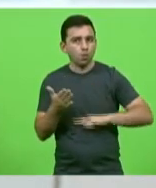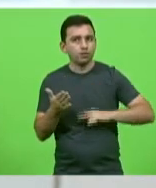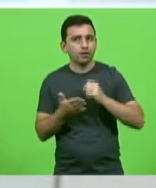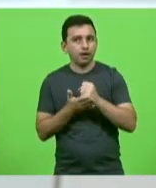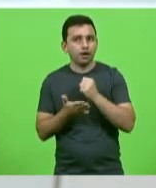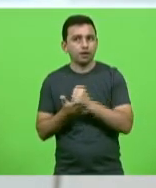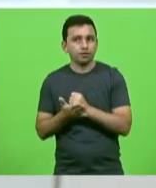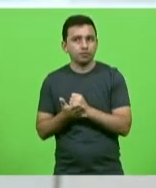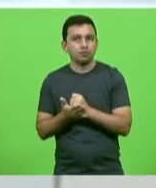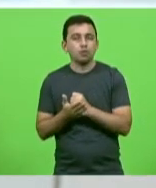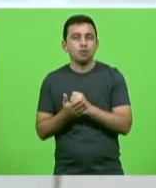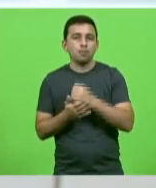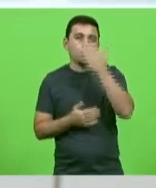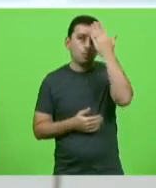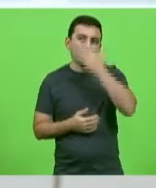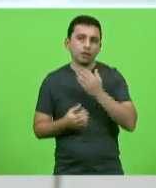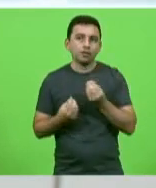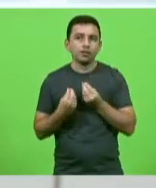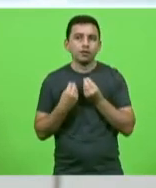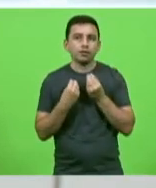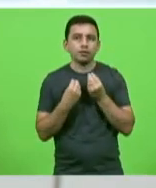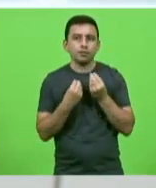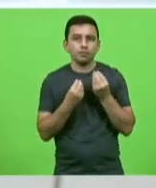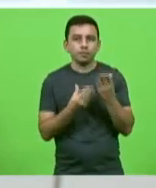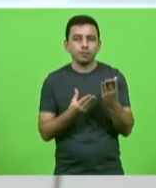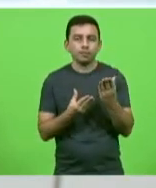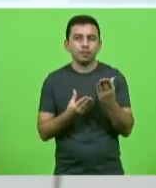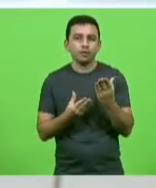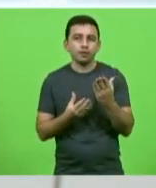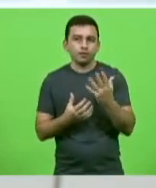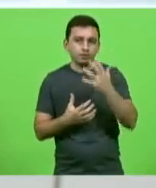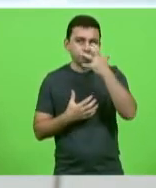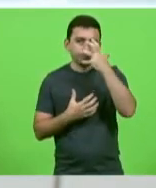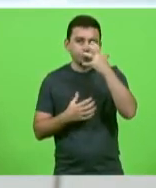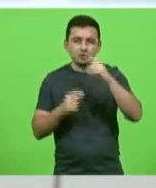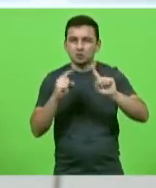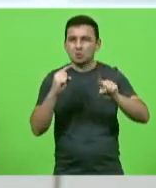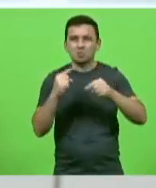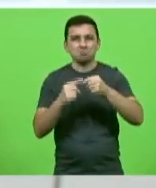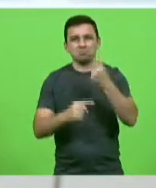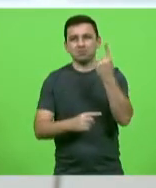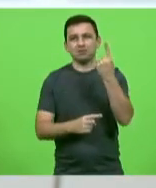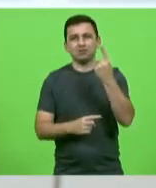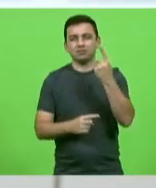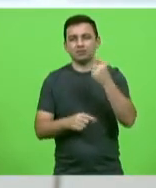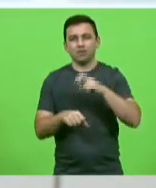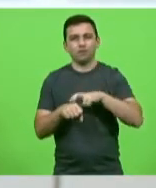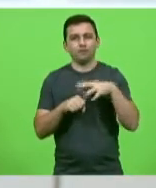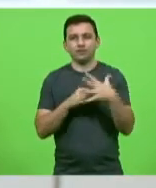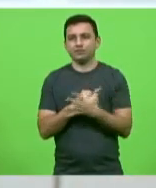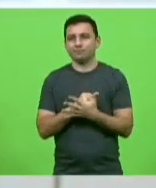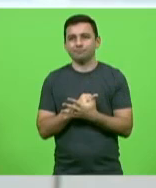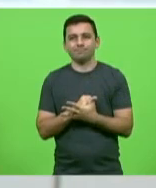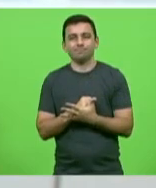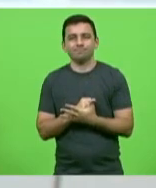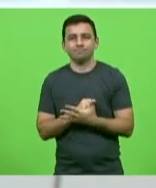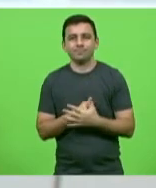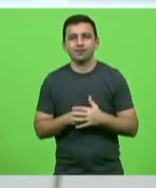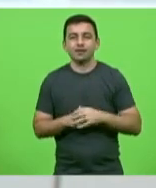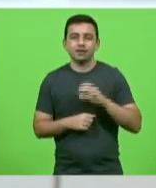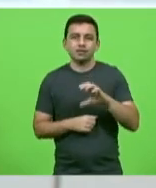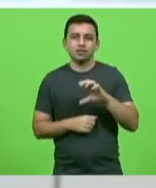prometendo entregar vim ventiladores impróprios ao tratamento da lide o